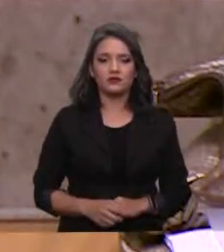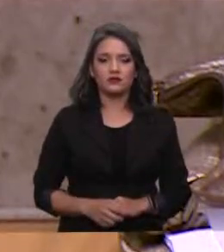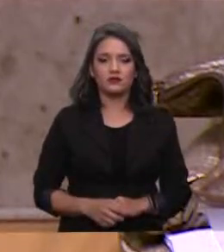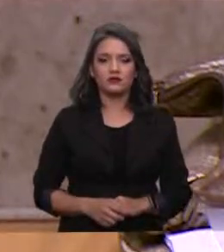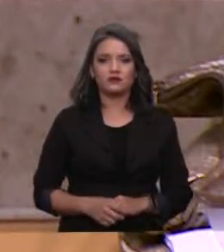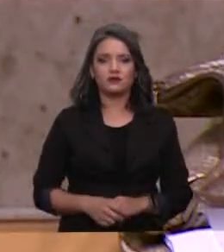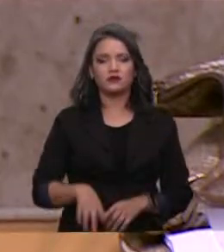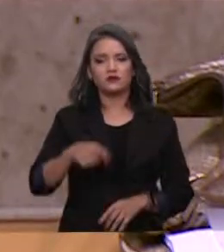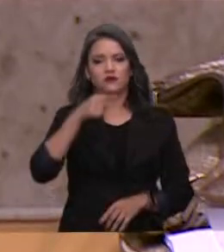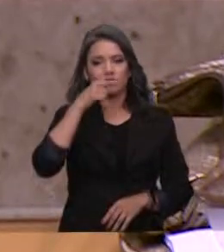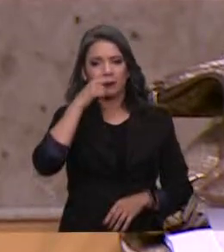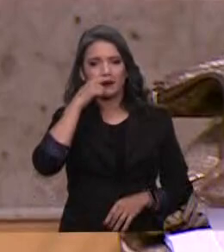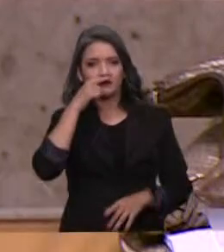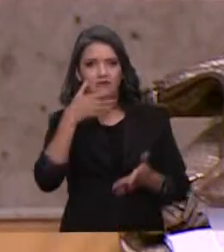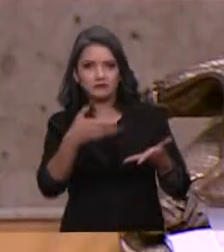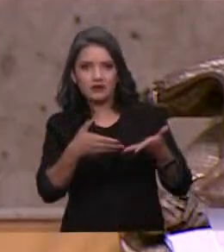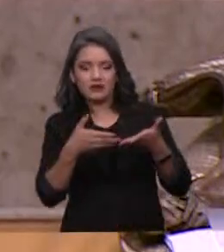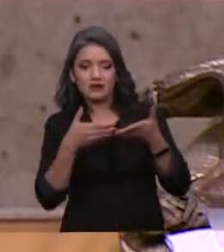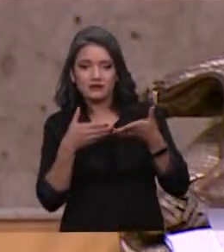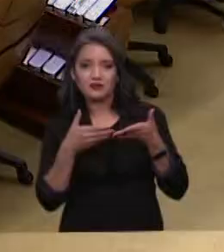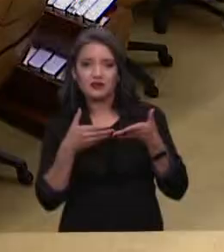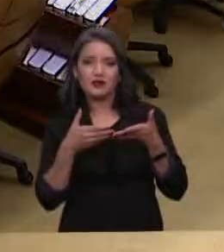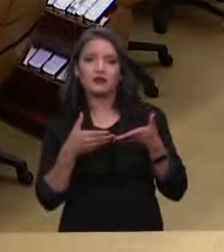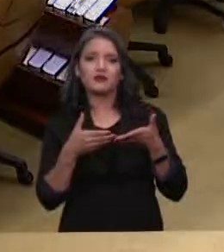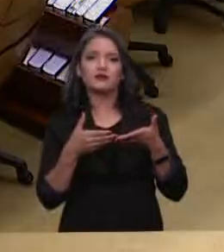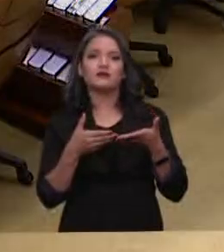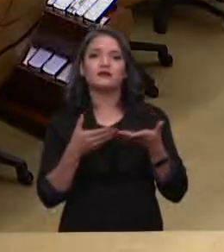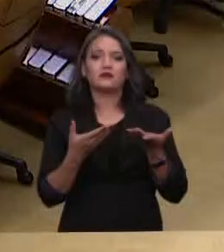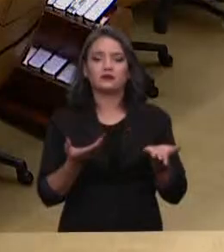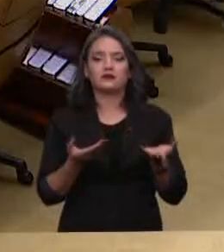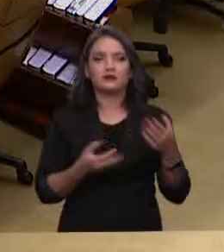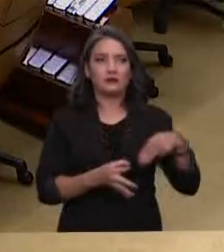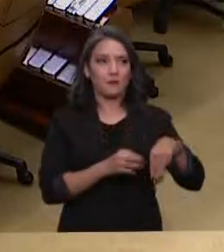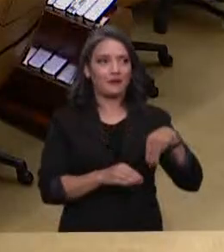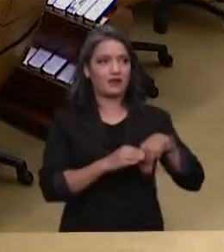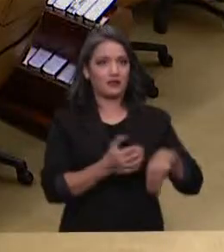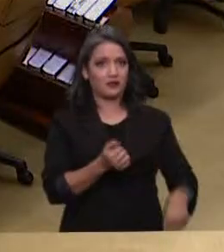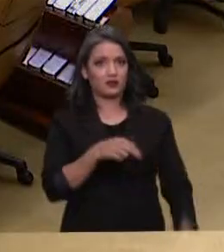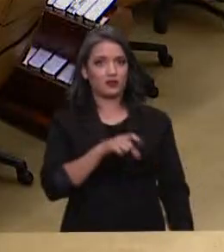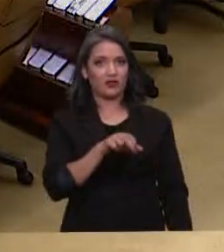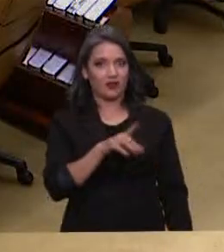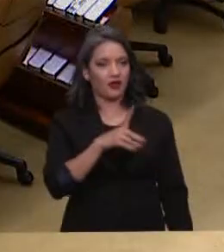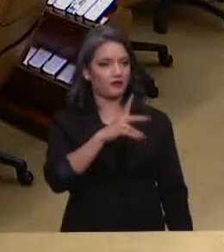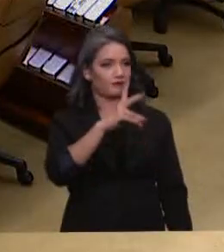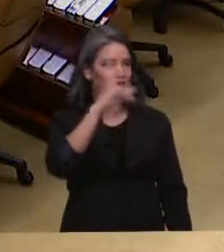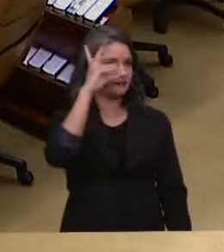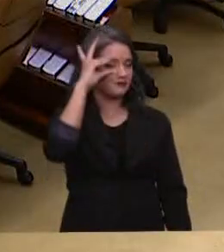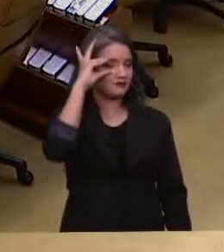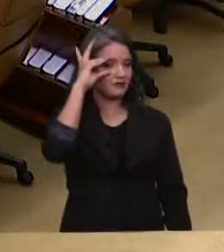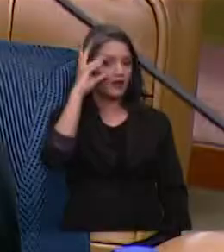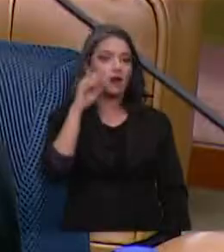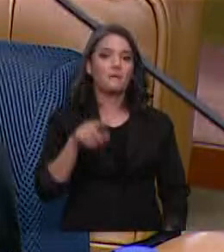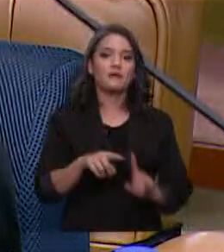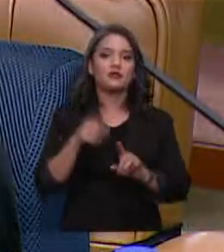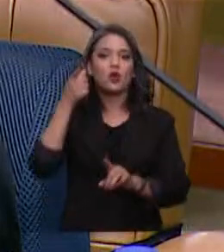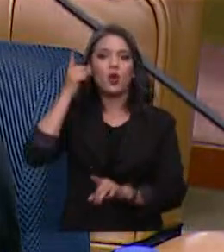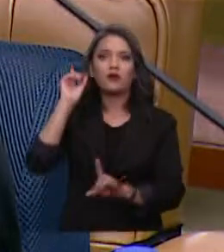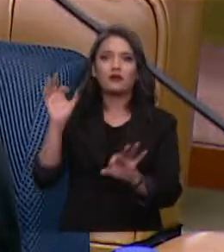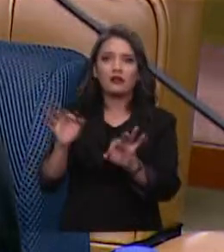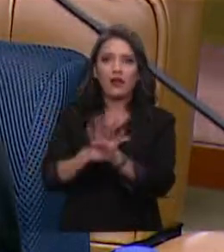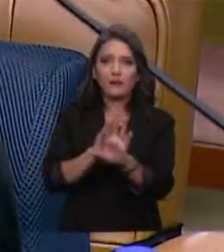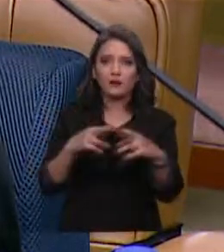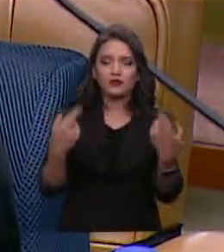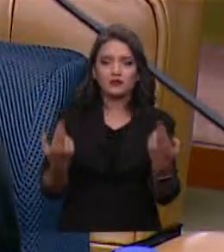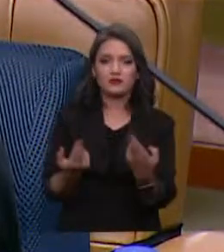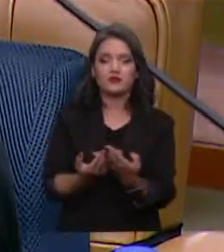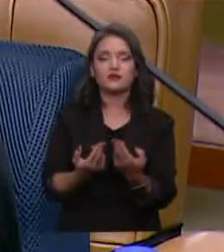como relator, com a licença do ministro André Mendonça. Ao encerramento da sessão de ontem, o ministro Barroso suscitou um